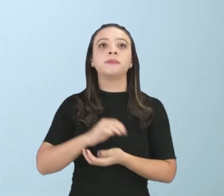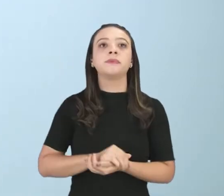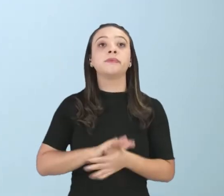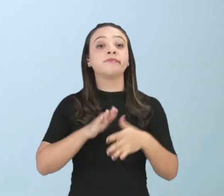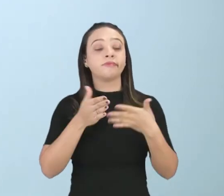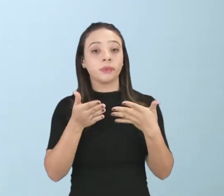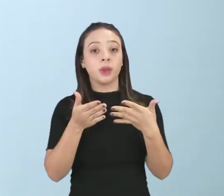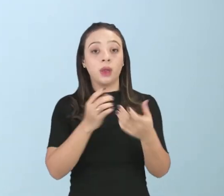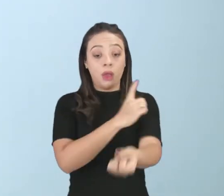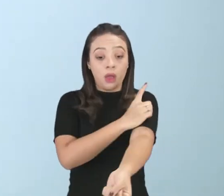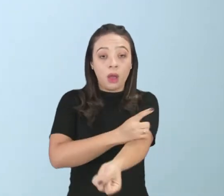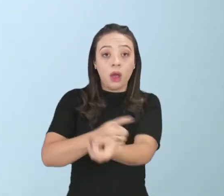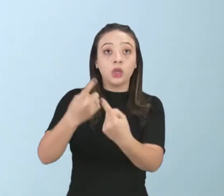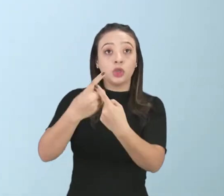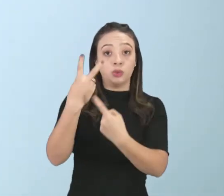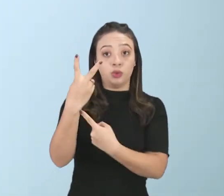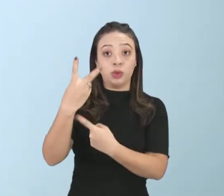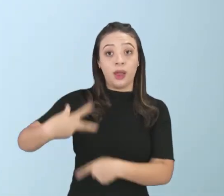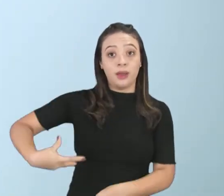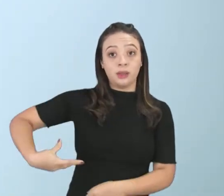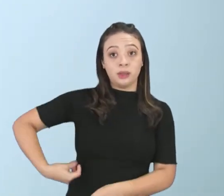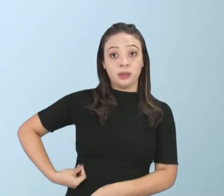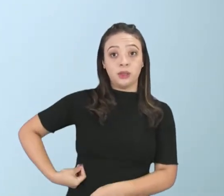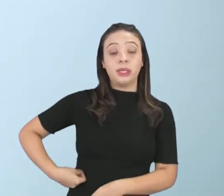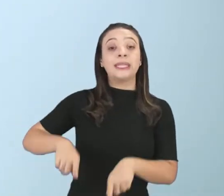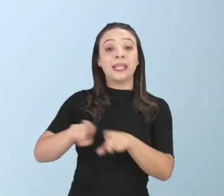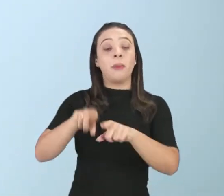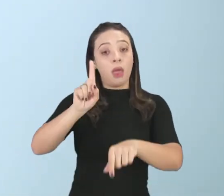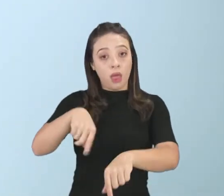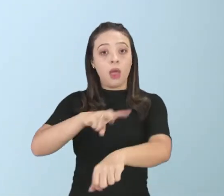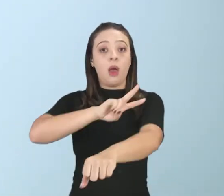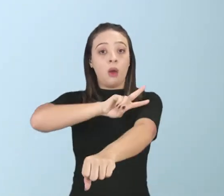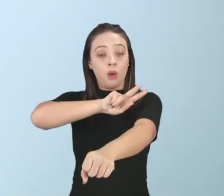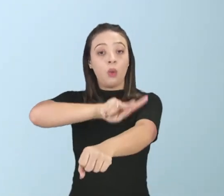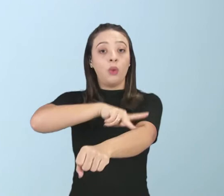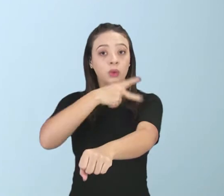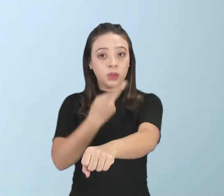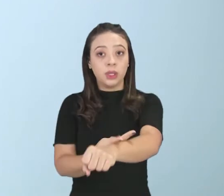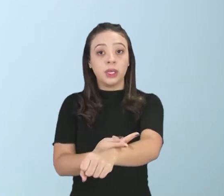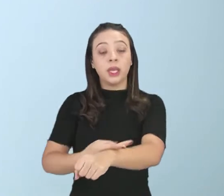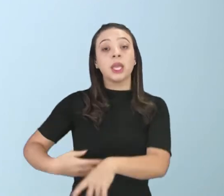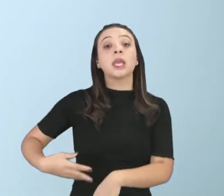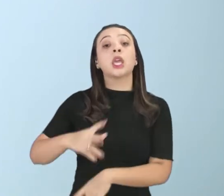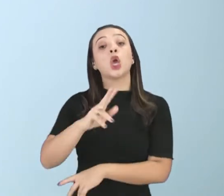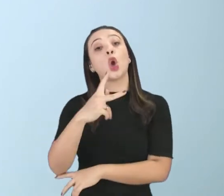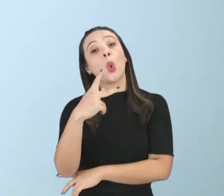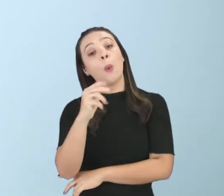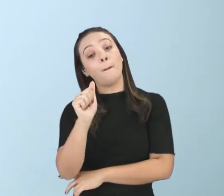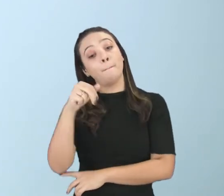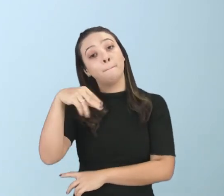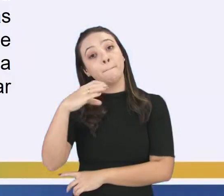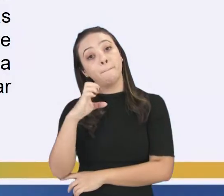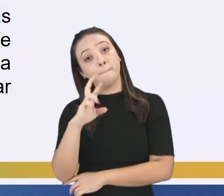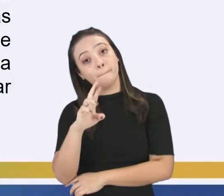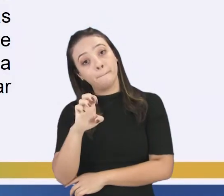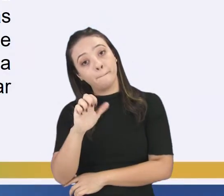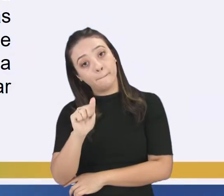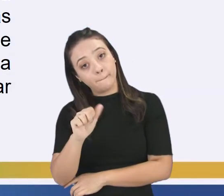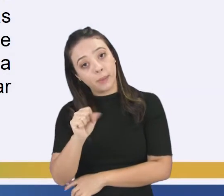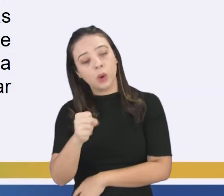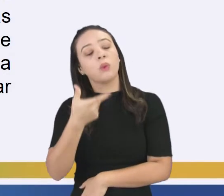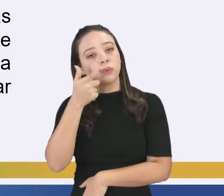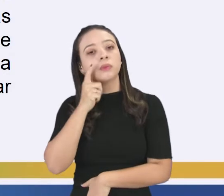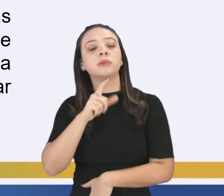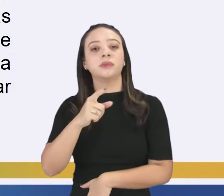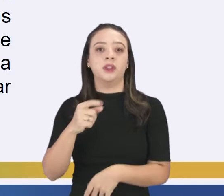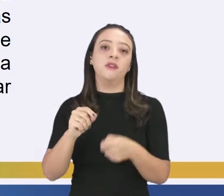A diabetes tipo 2, a insulina é um dos hormônios produzidos pelo pâncreas, como nós falamos anteriormente, que, entre outras funções, é responsável por fazer com que